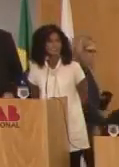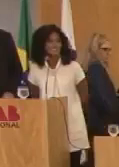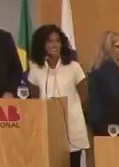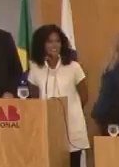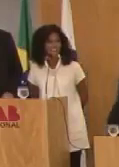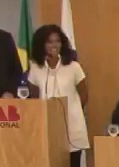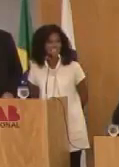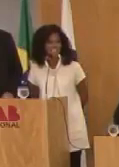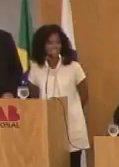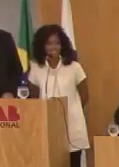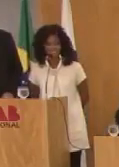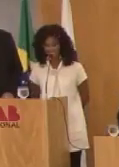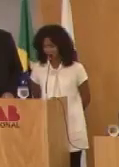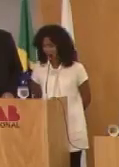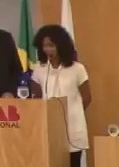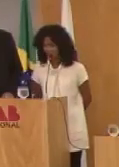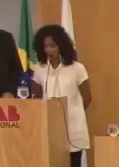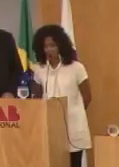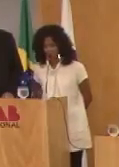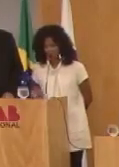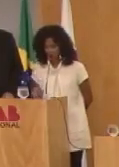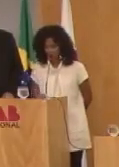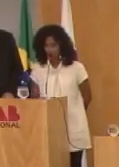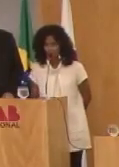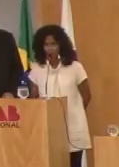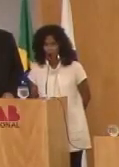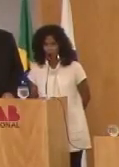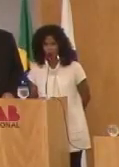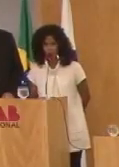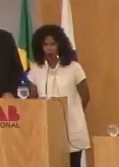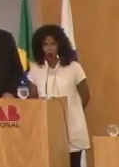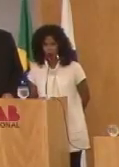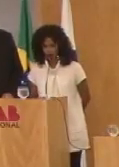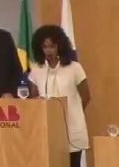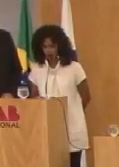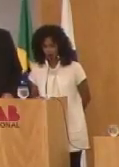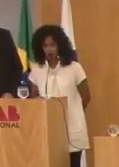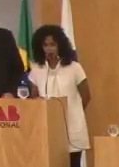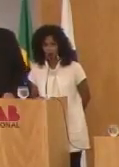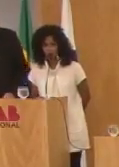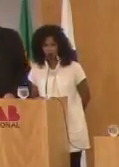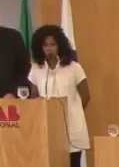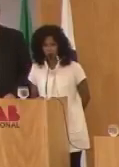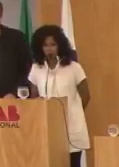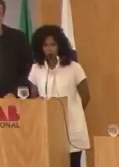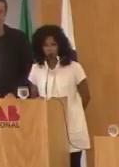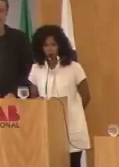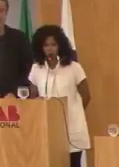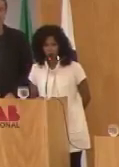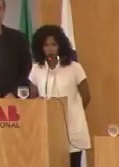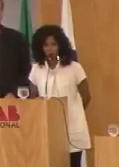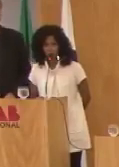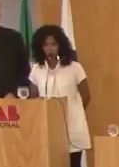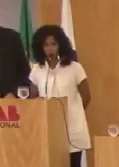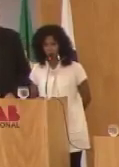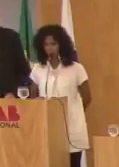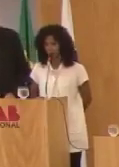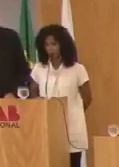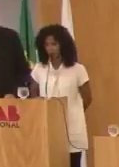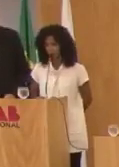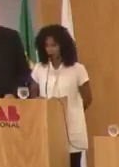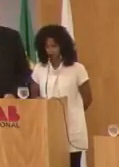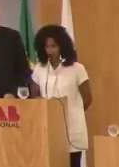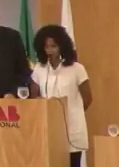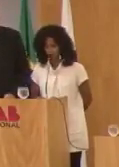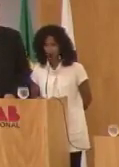Alô, alô, alô, alô, alô. Vai ter que ir. 1, 2, 3, 4, 5. Alô, alô. Vamos nessa. Oi, oi. Tem que